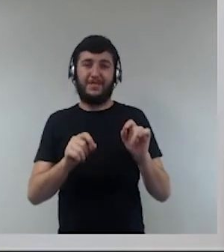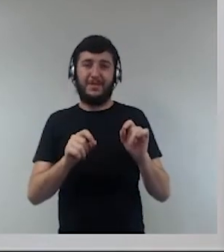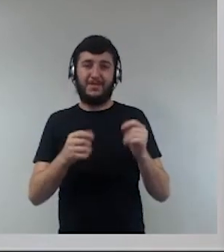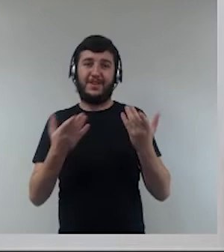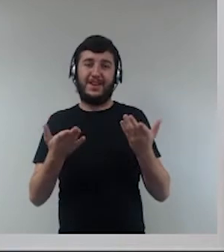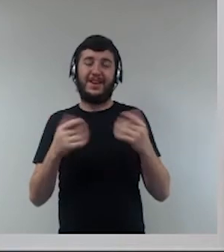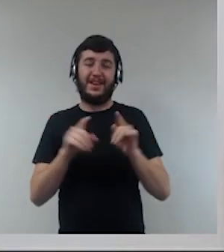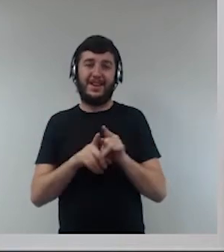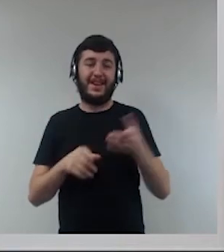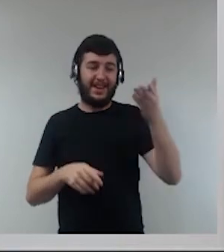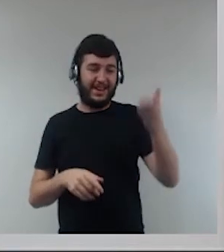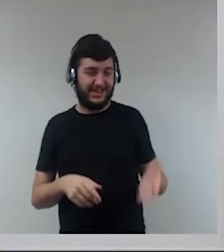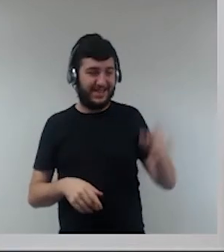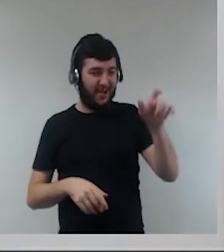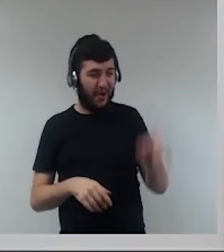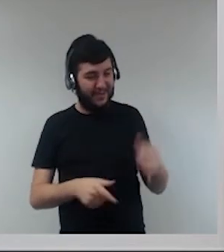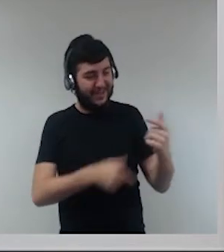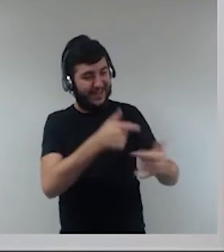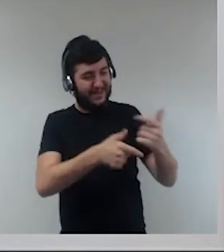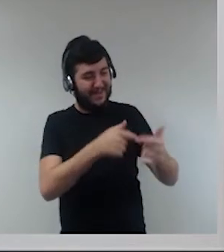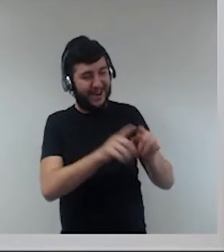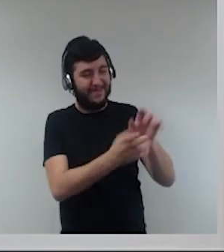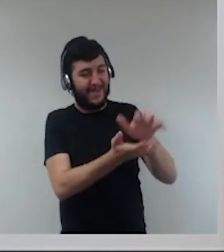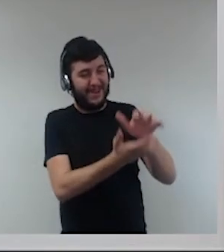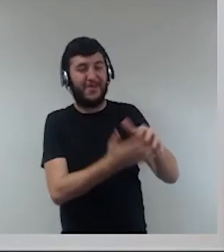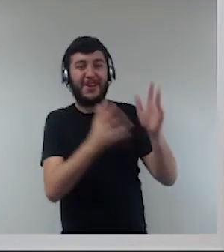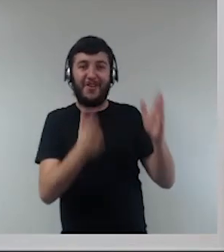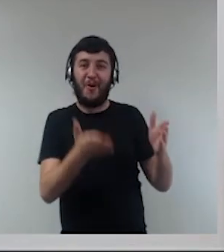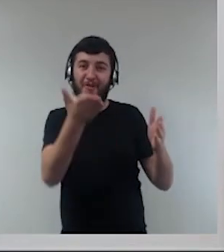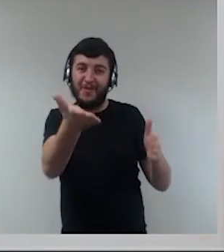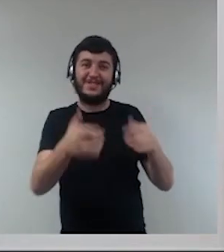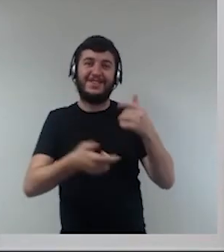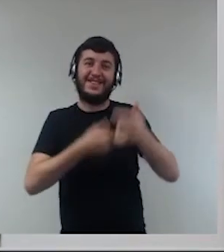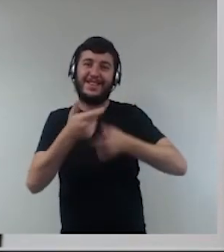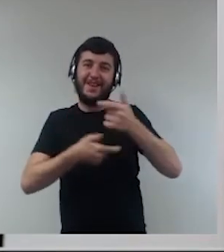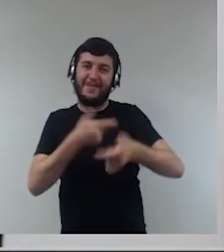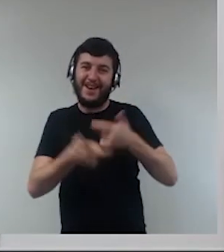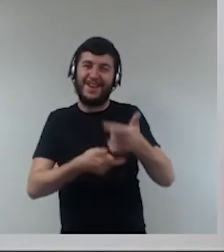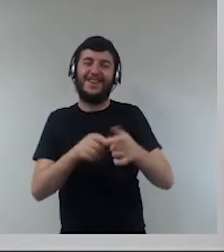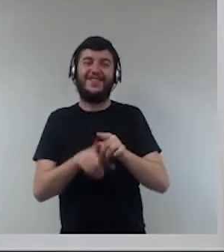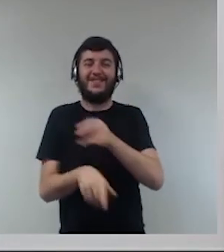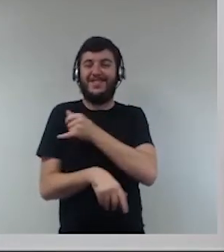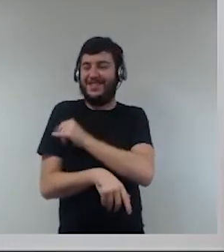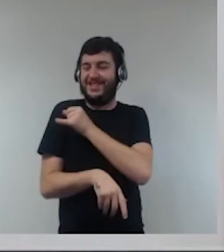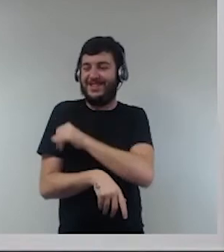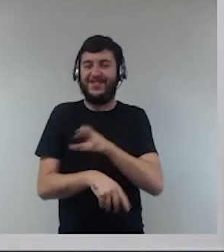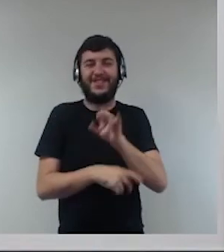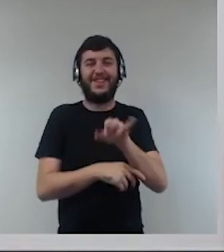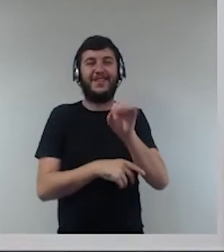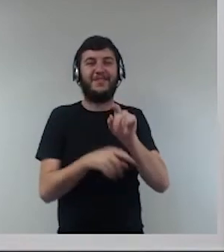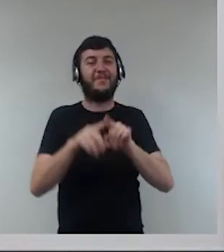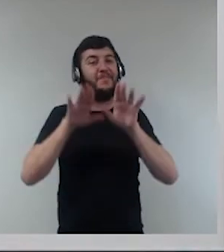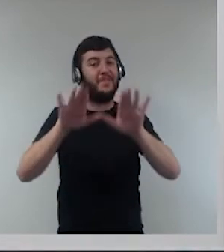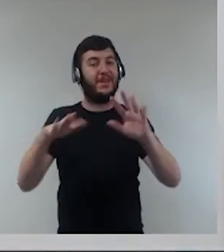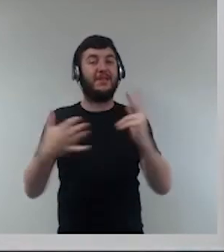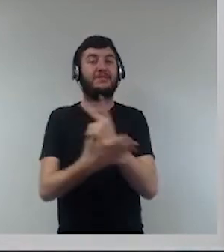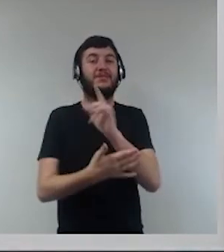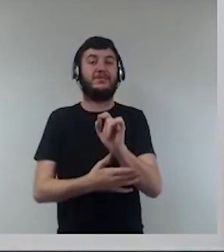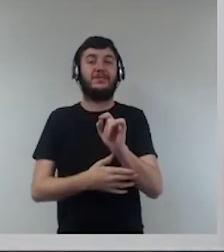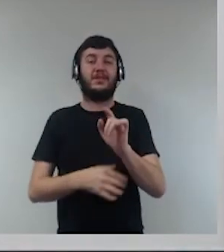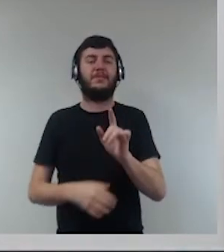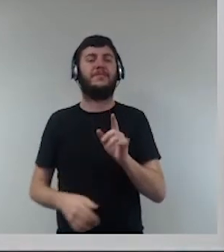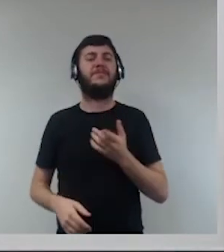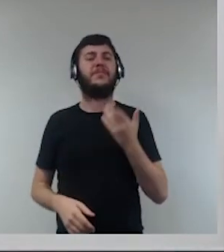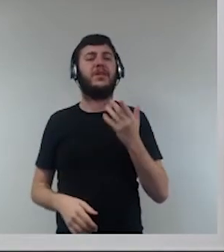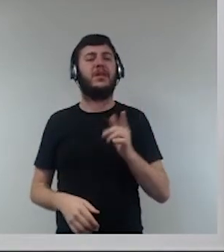Rio de Janeiro, ele é o nosso craque aqui. E aí o que acontece? Aqui em Pernambuco foi feito um